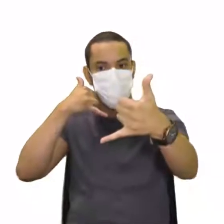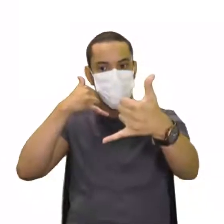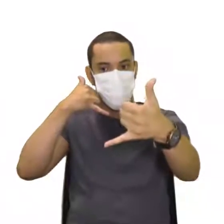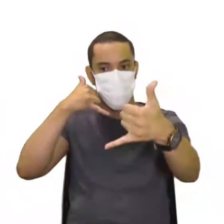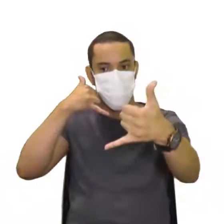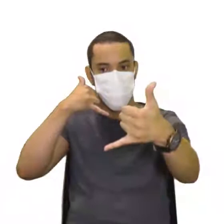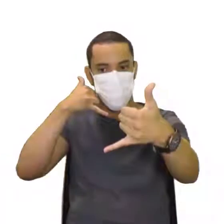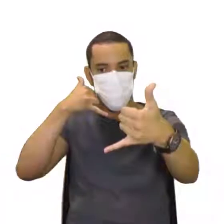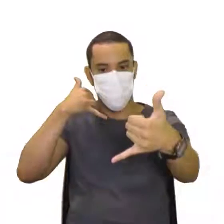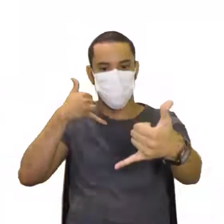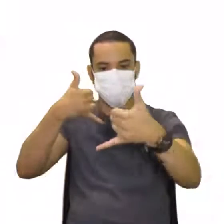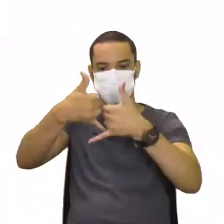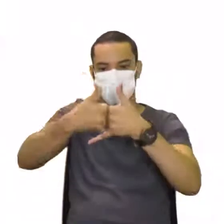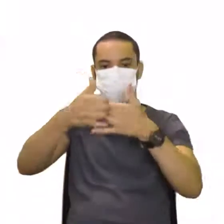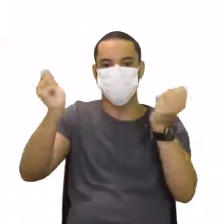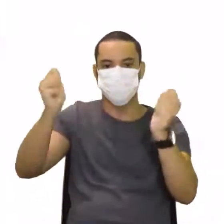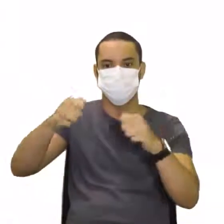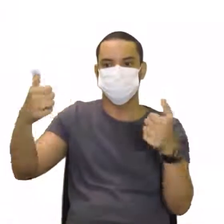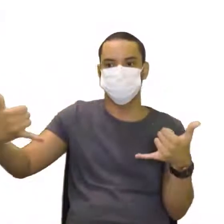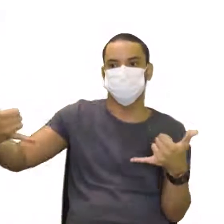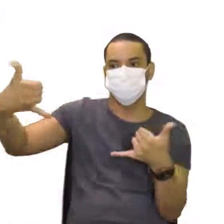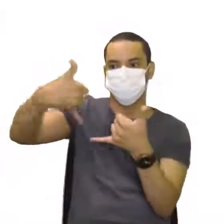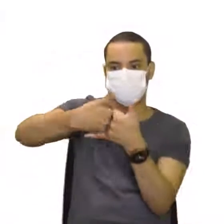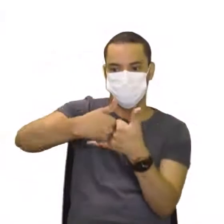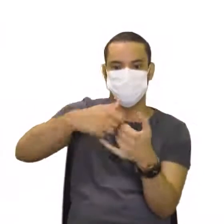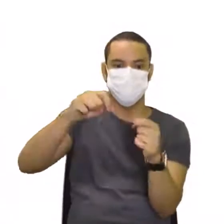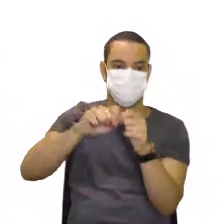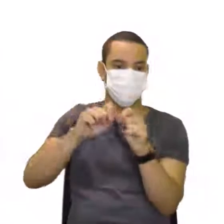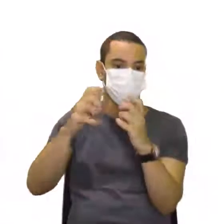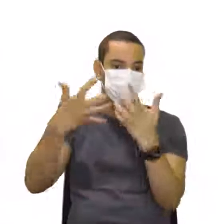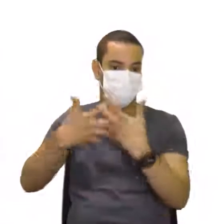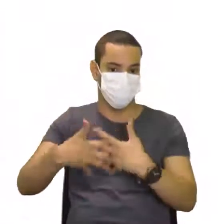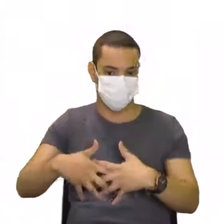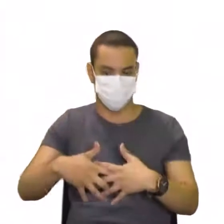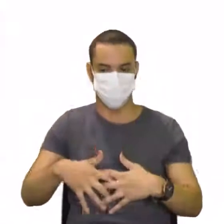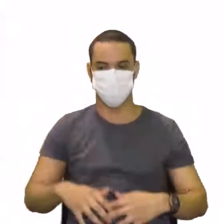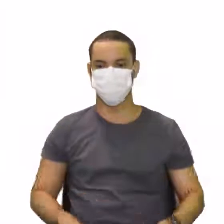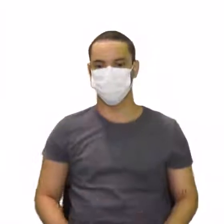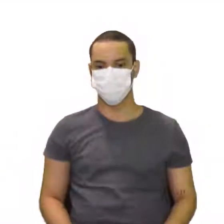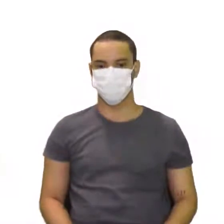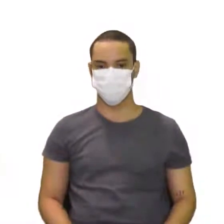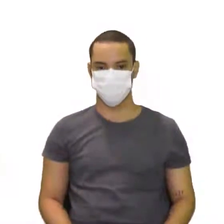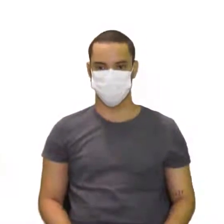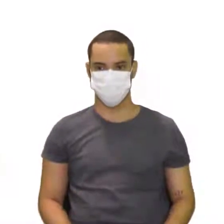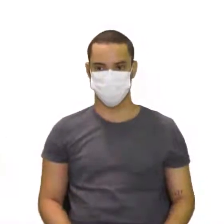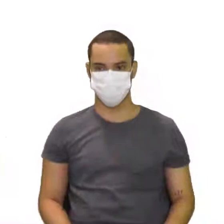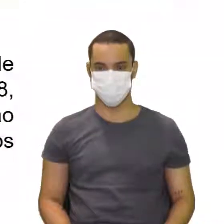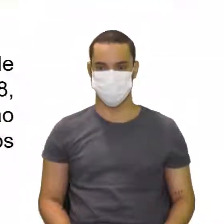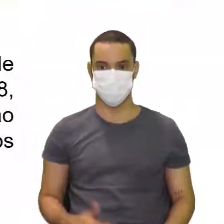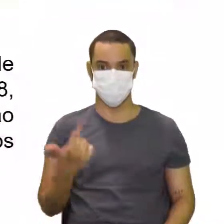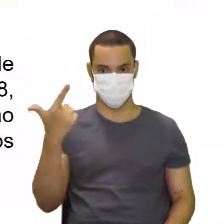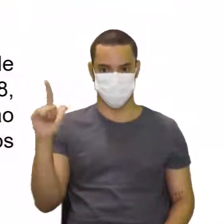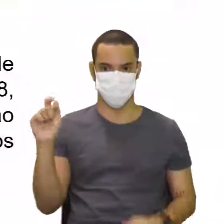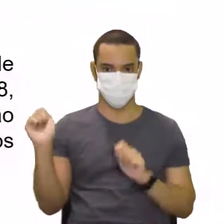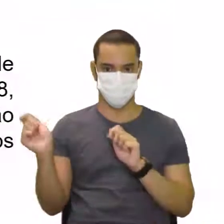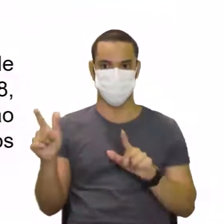reproduzido do outro lado, você faz esse mecanismo. Aqui, pessoal, olha só, no próximo